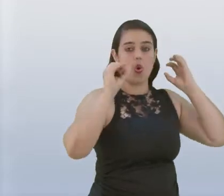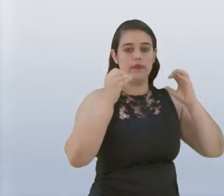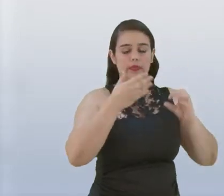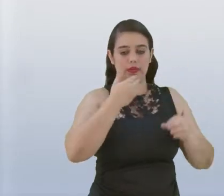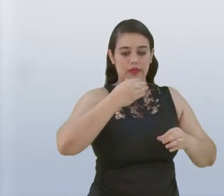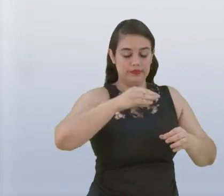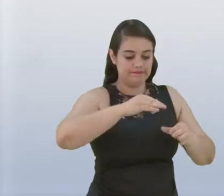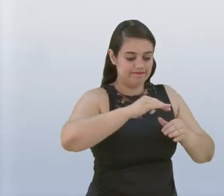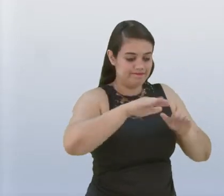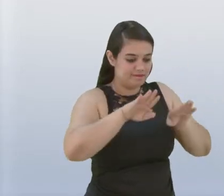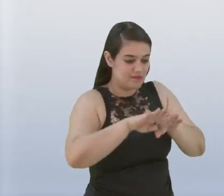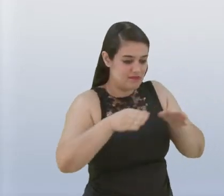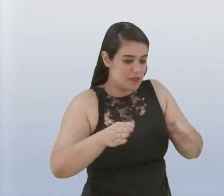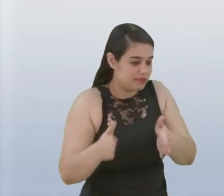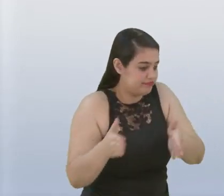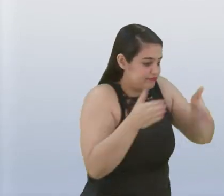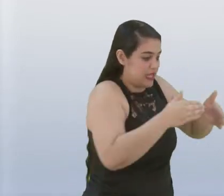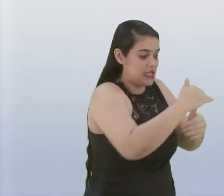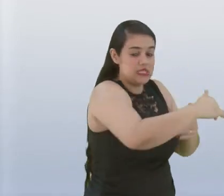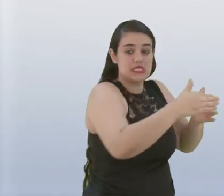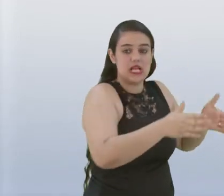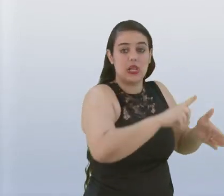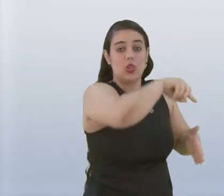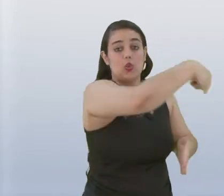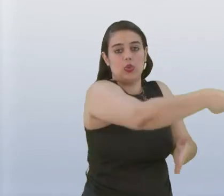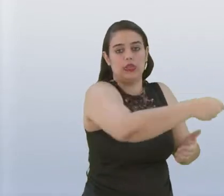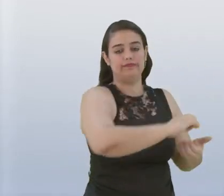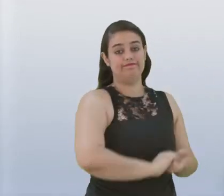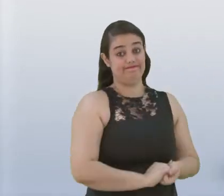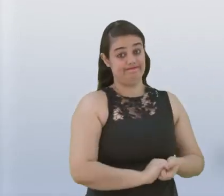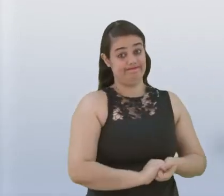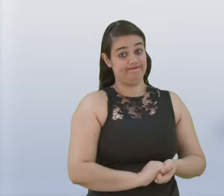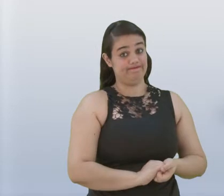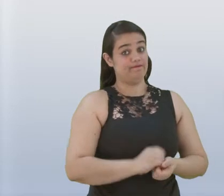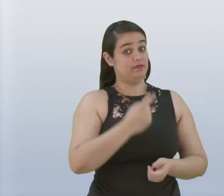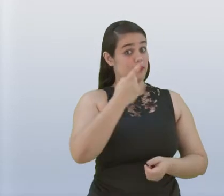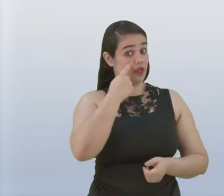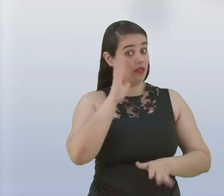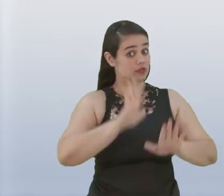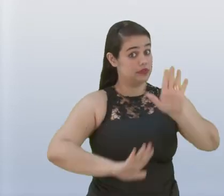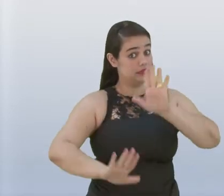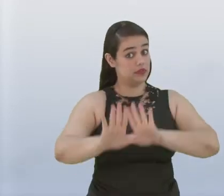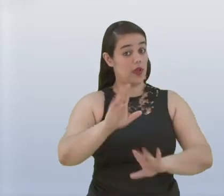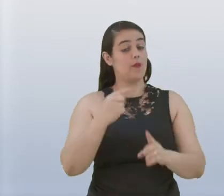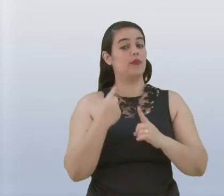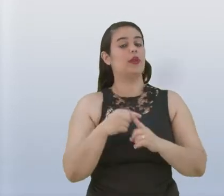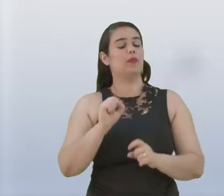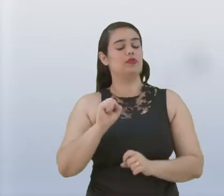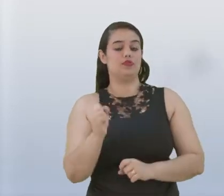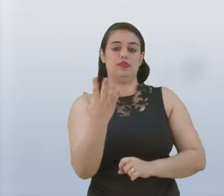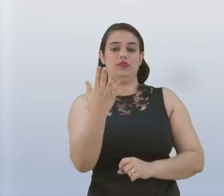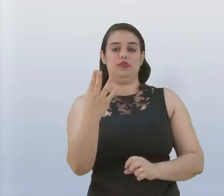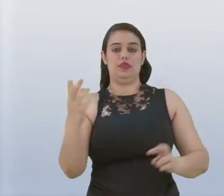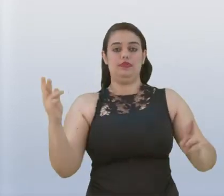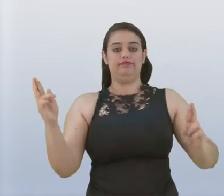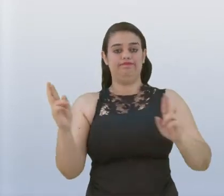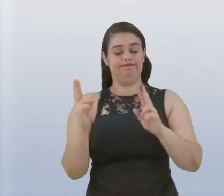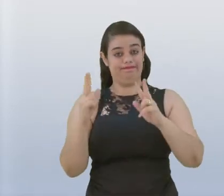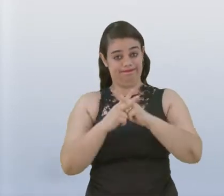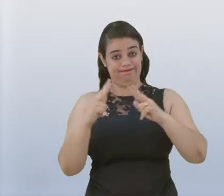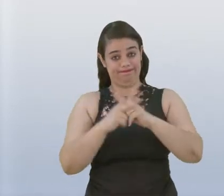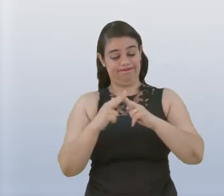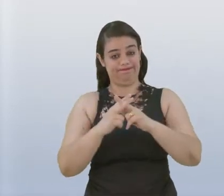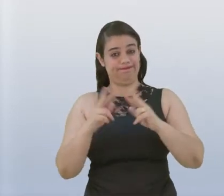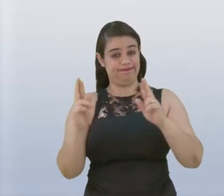caso, procurar outra sala para terminar o trabalho. Situações como essas podem provocar conflitos interpessoais no